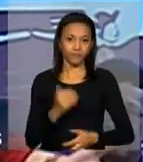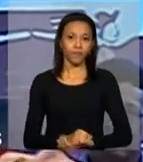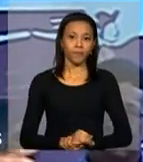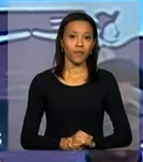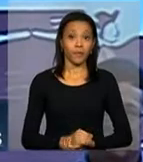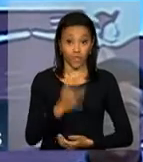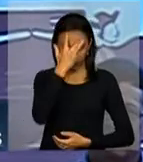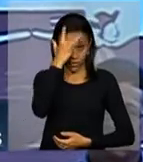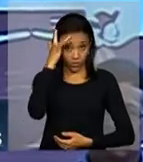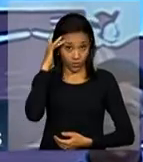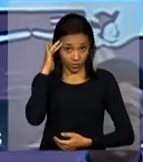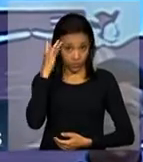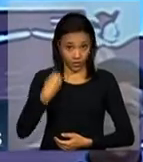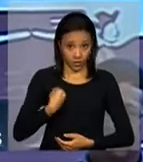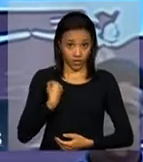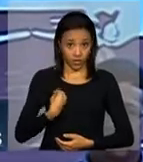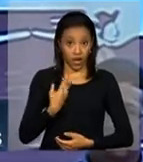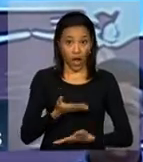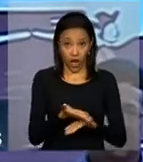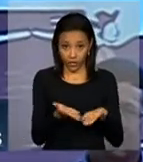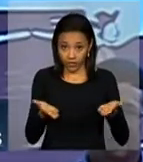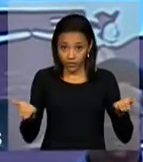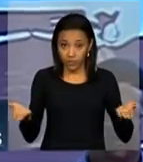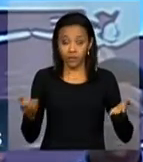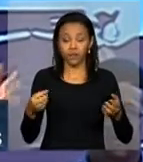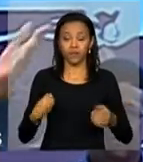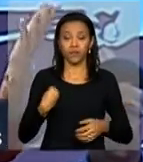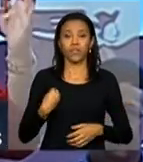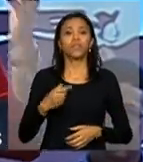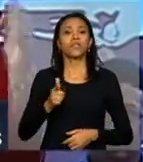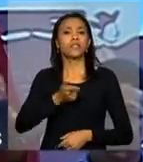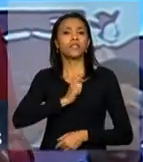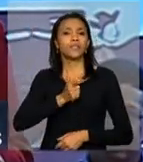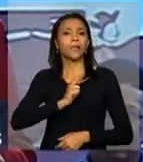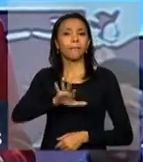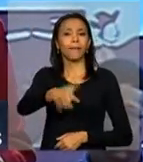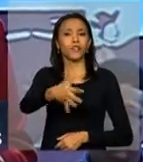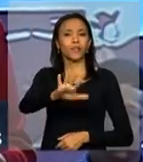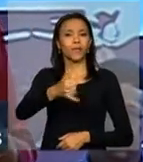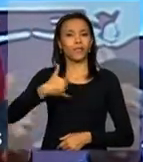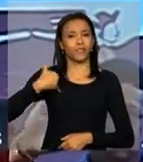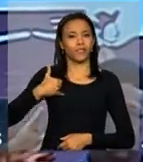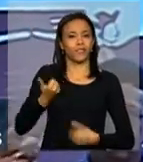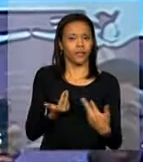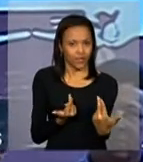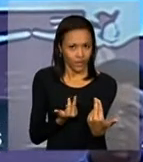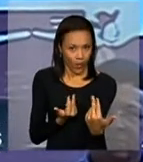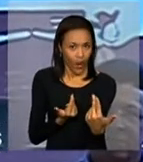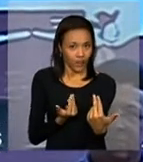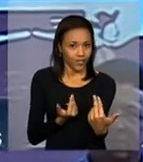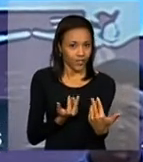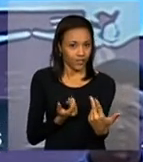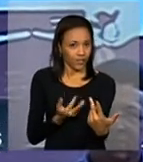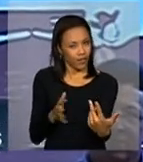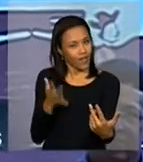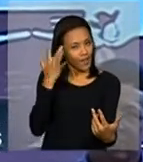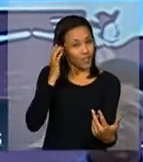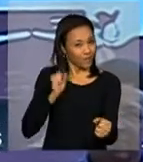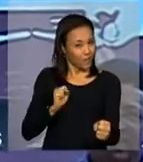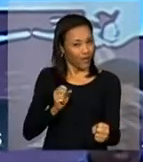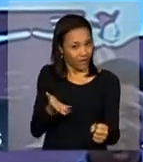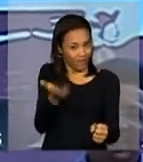dos que estão aqui hoje e que têm mais ou menos a minha idade, eu espero que sejam muitos mais